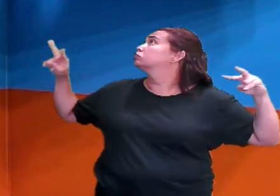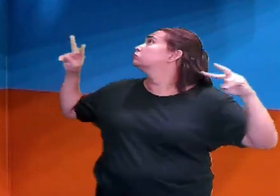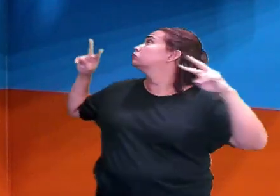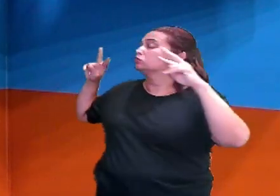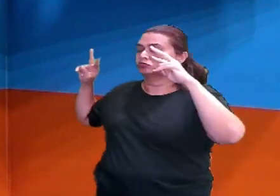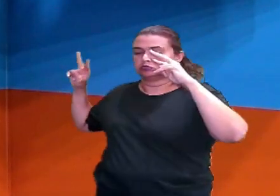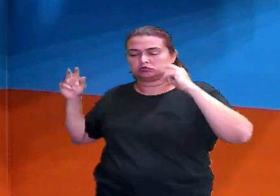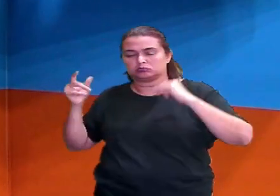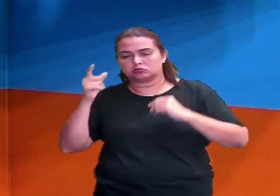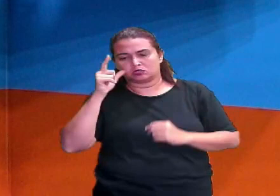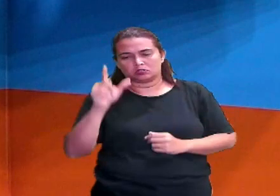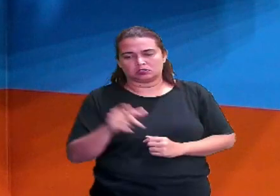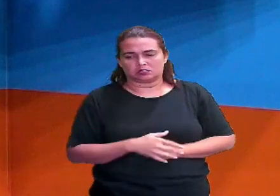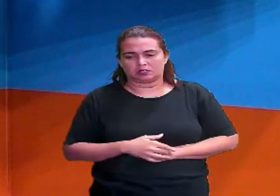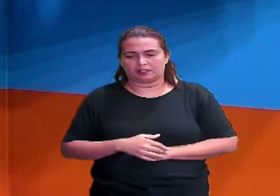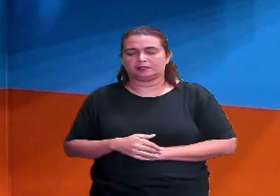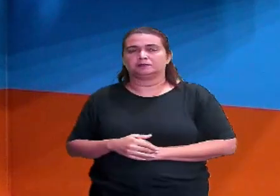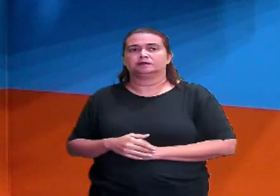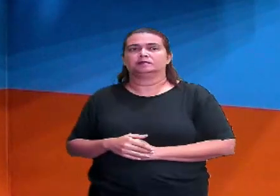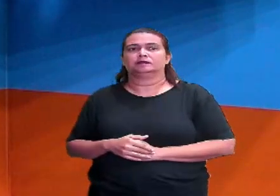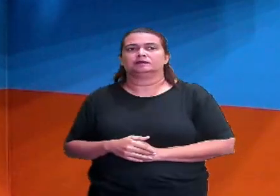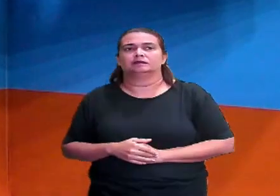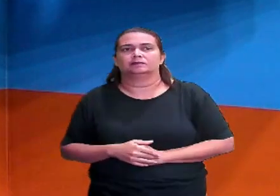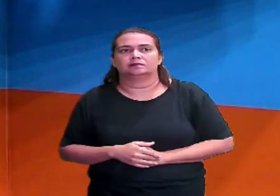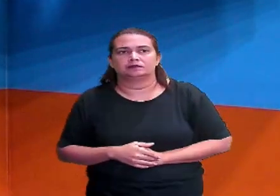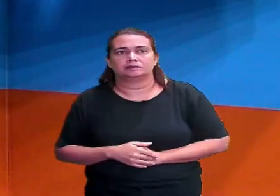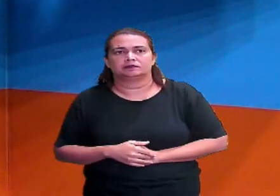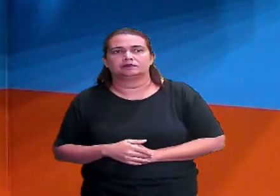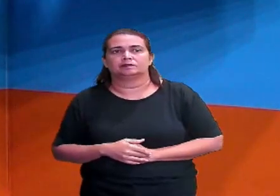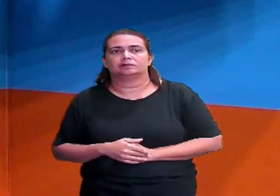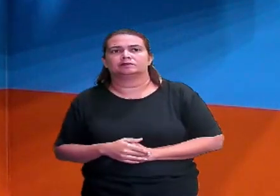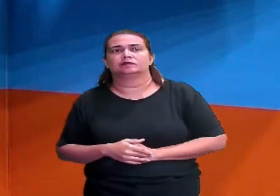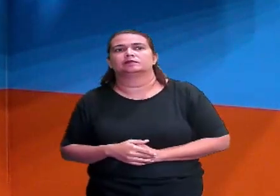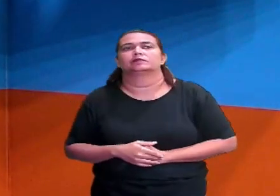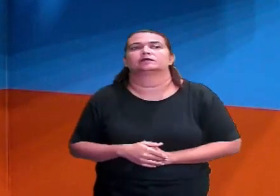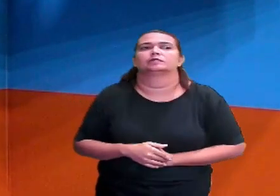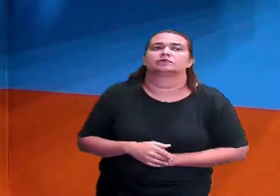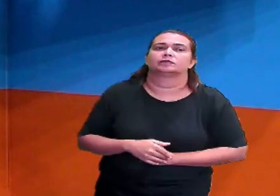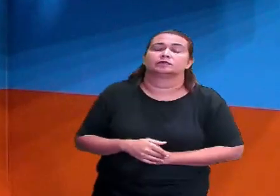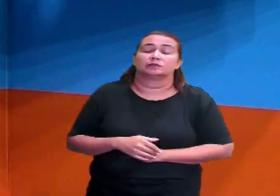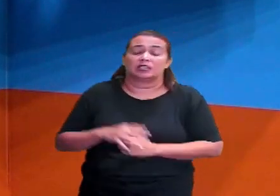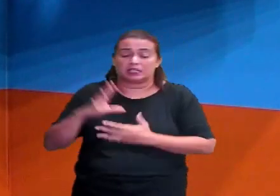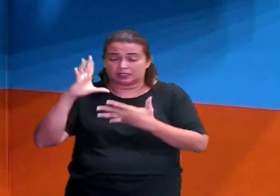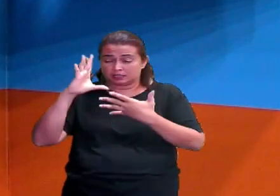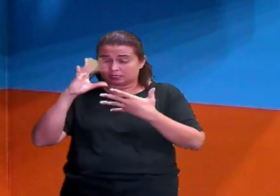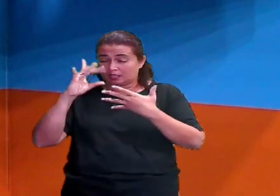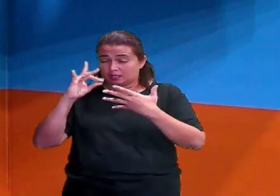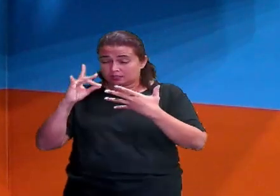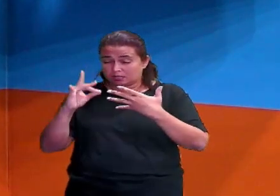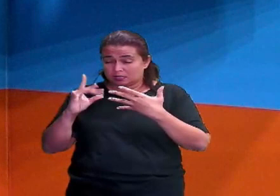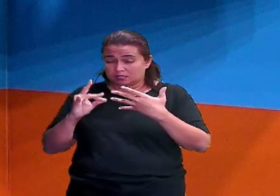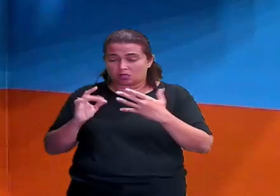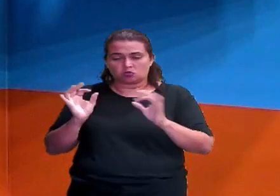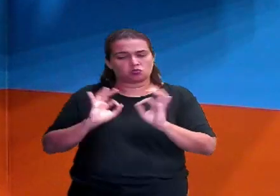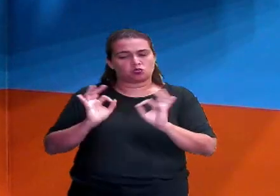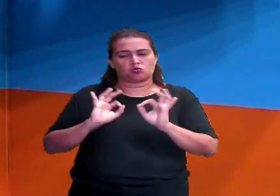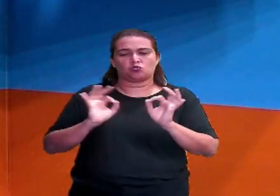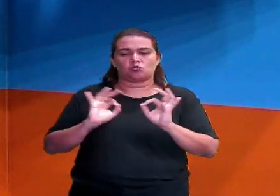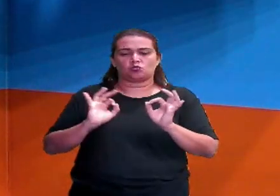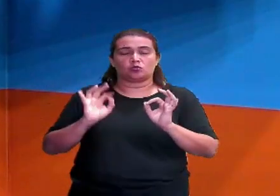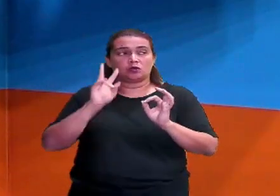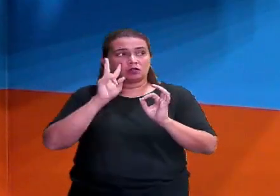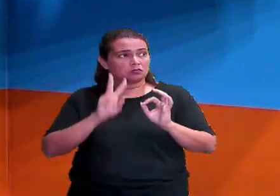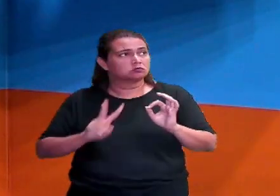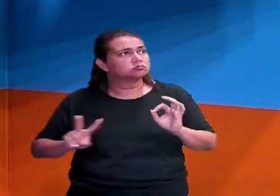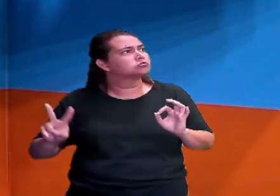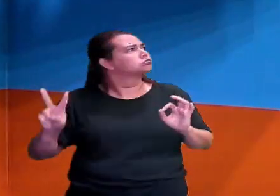mais afastada, da qual se observam os traços gerais, quer dizer, a gente não vai conseguir ver detalhes, mas a gente vai ver um traço